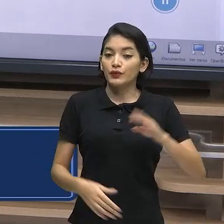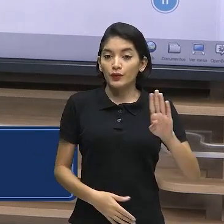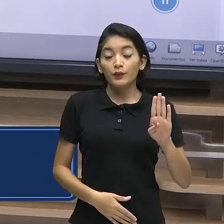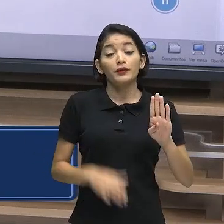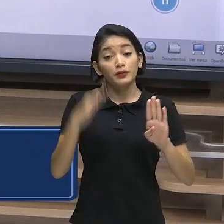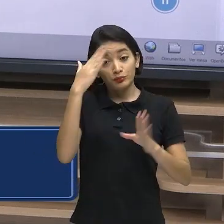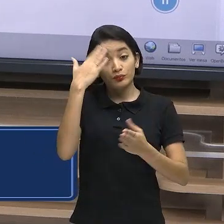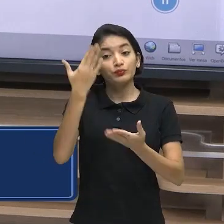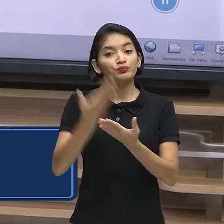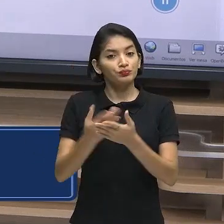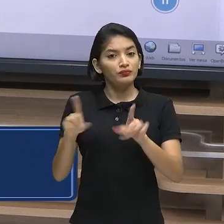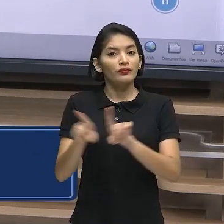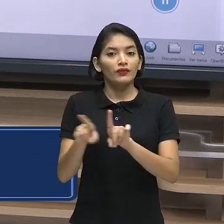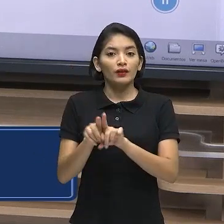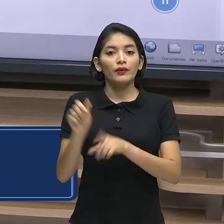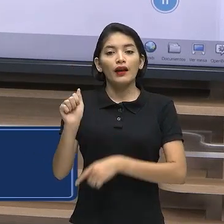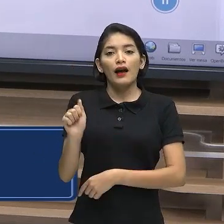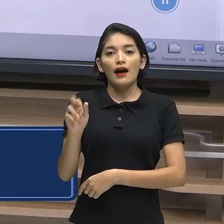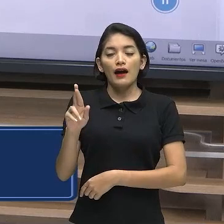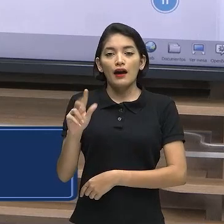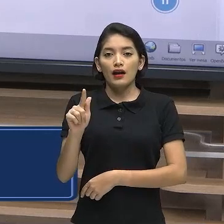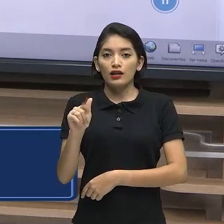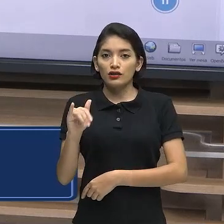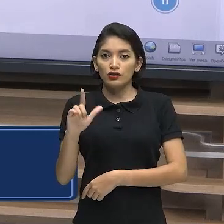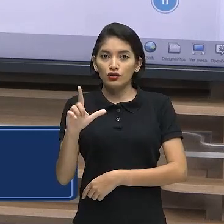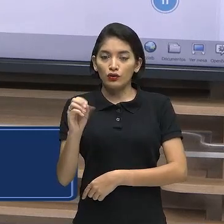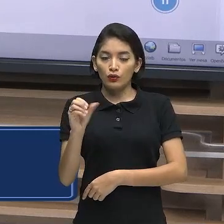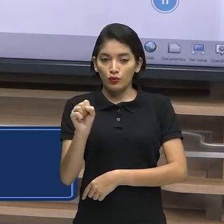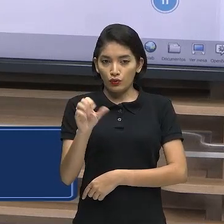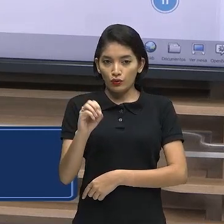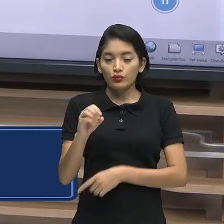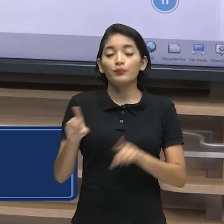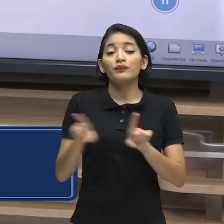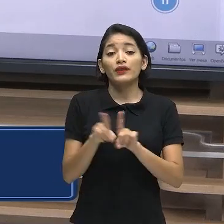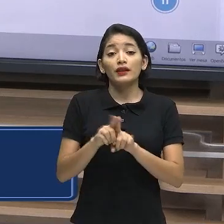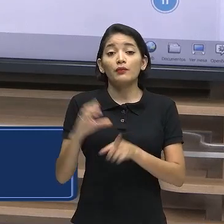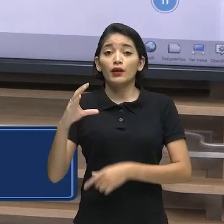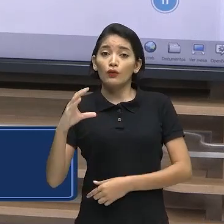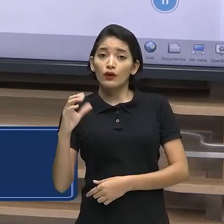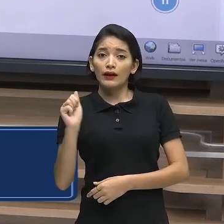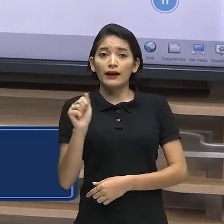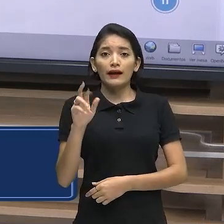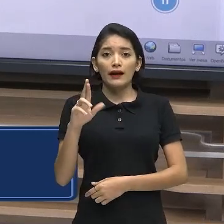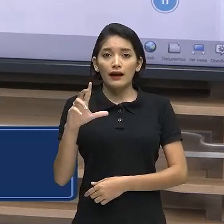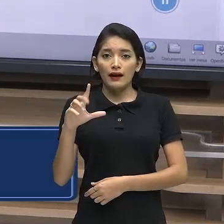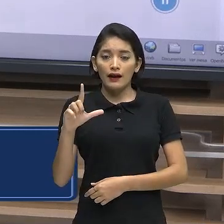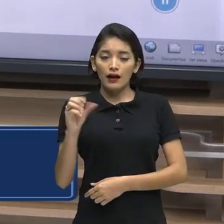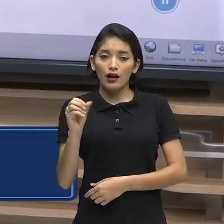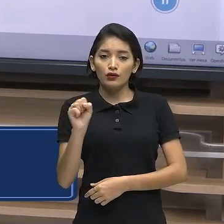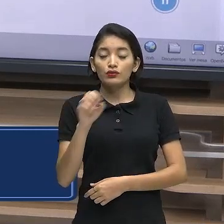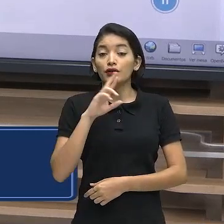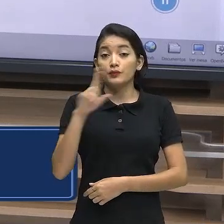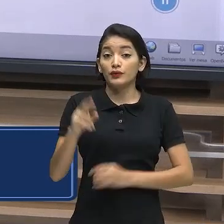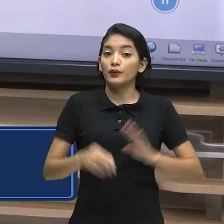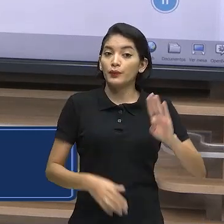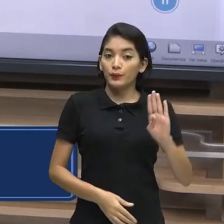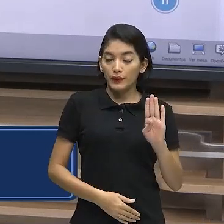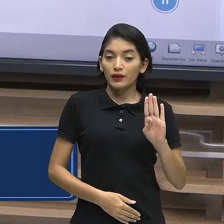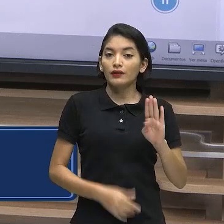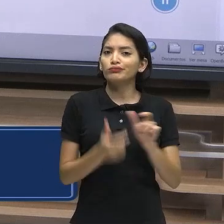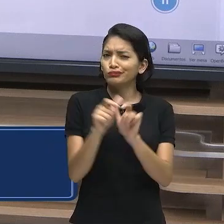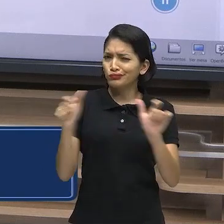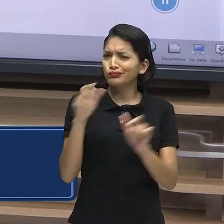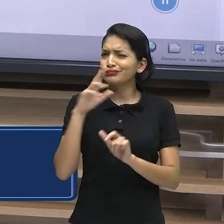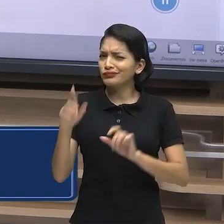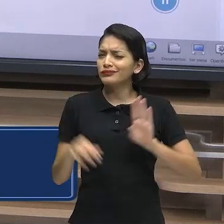de solo também é o argiloso. Carlos Henrique, letra B. Grande maioria marcando aí a letra B.